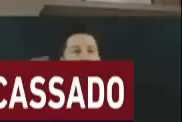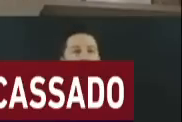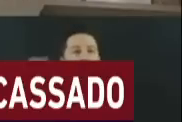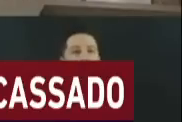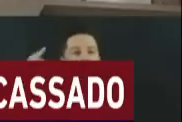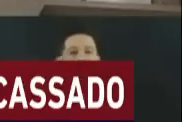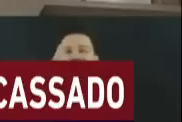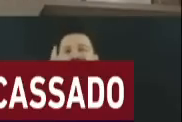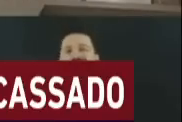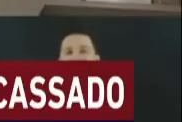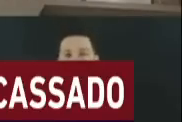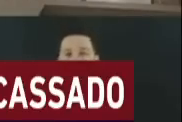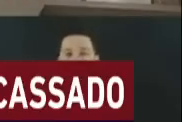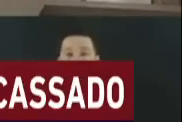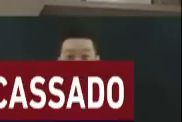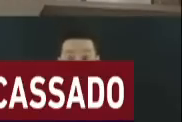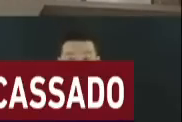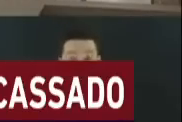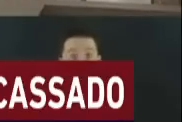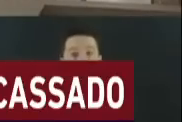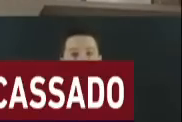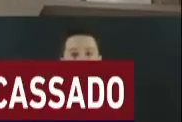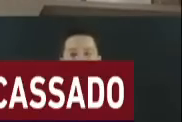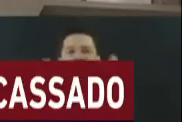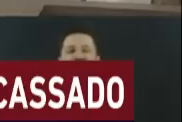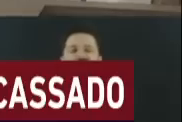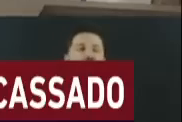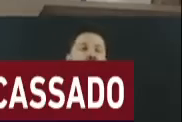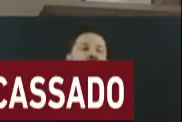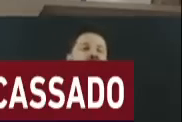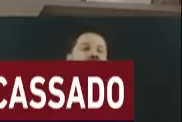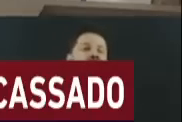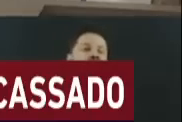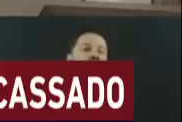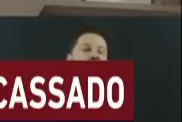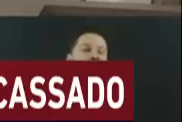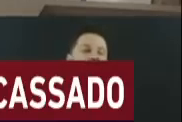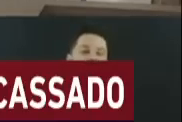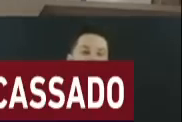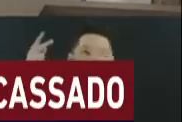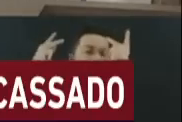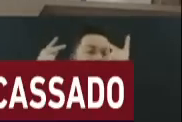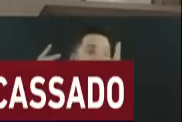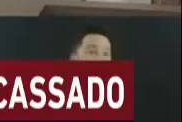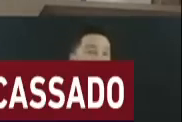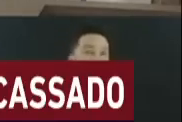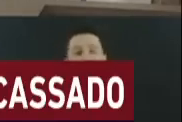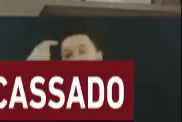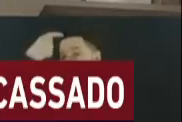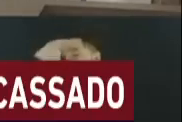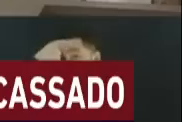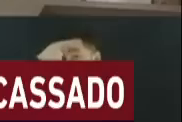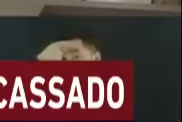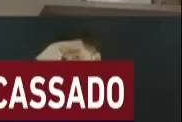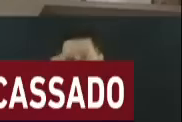que ser feita novamente, ela acontece hoje. A defesa diz que não houve nenhum problema e pede o arquivamento do caso. Já